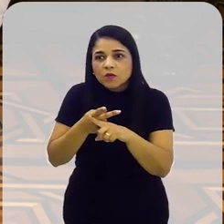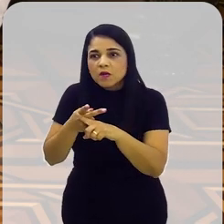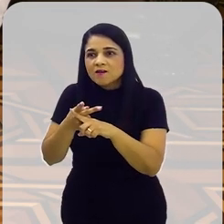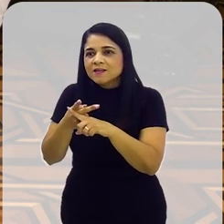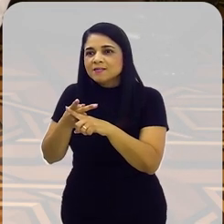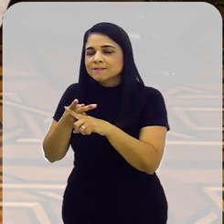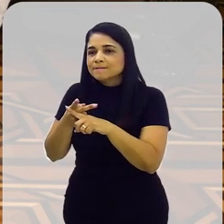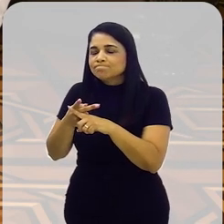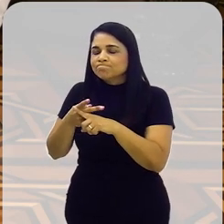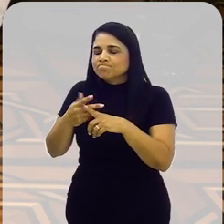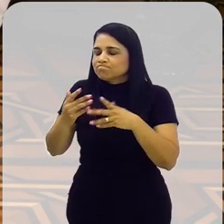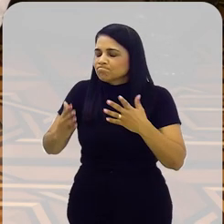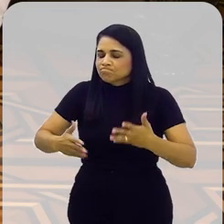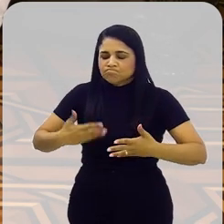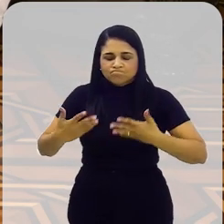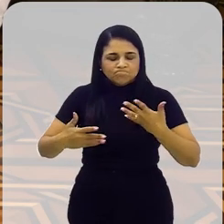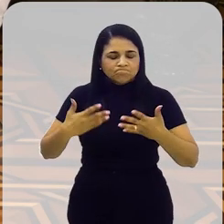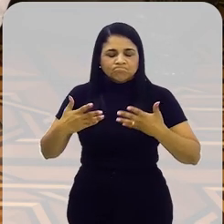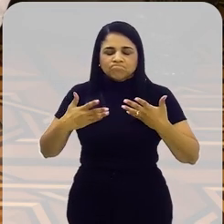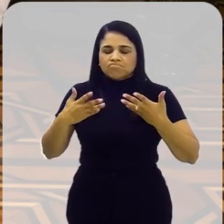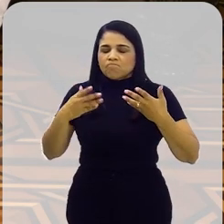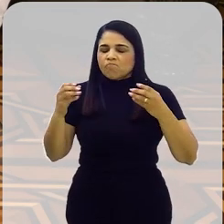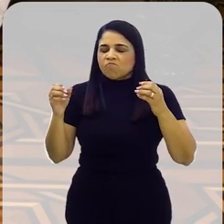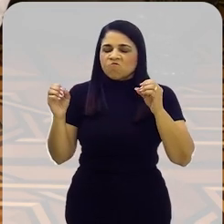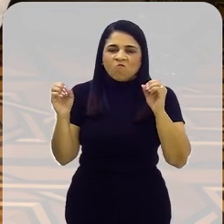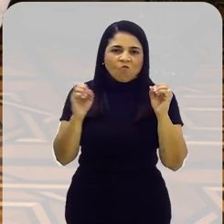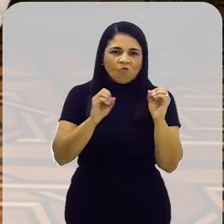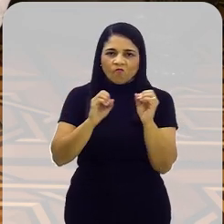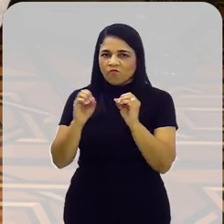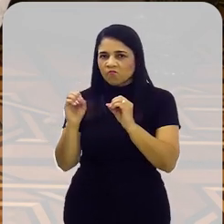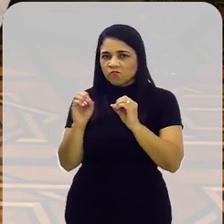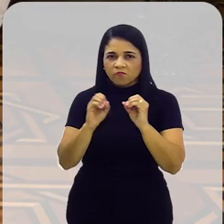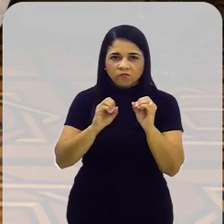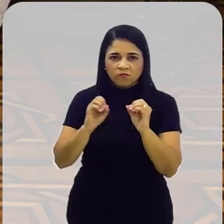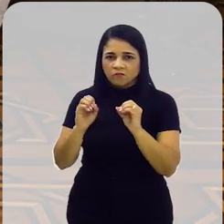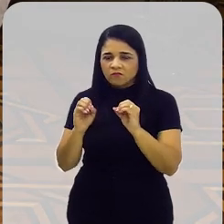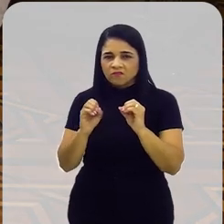busquei, mas não preencheu-me.